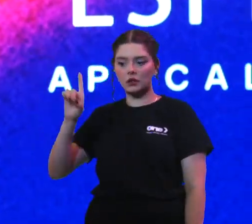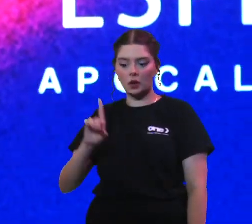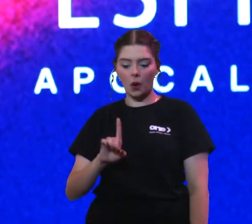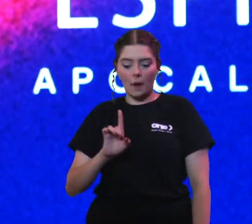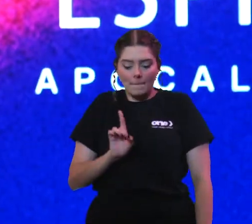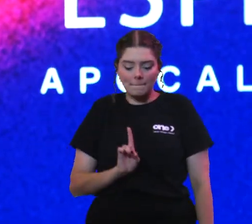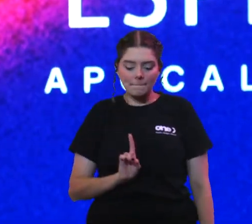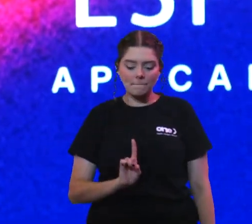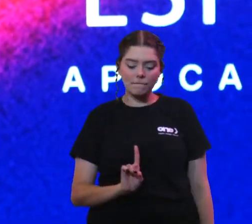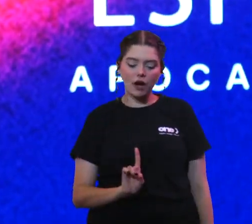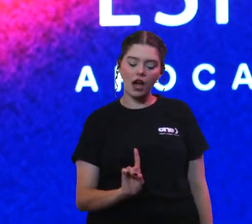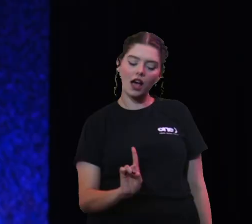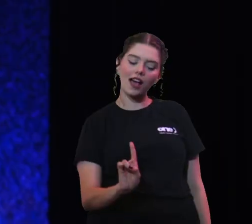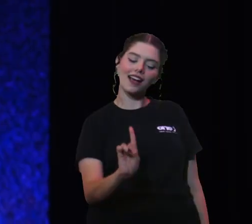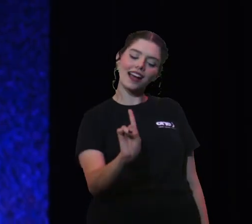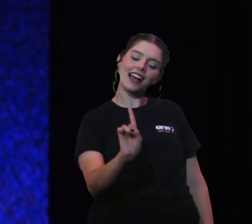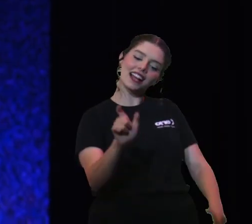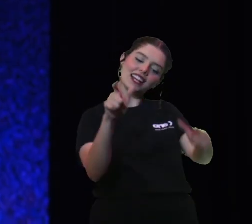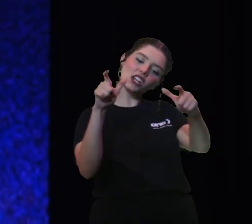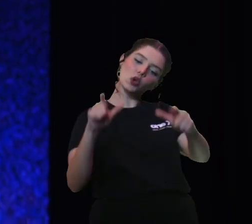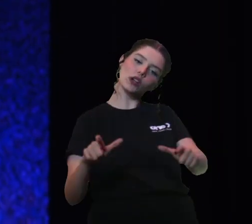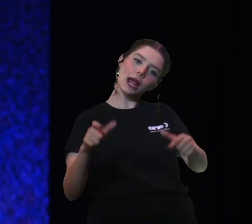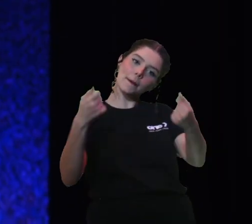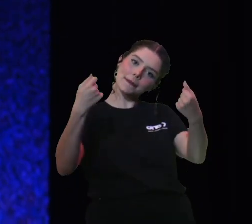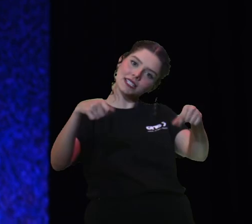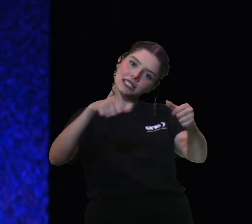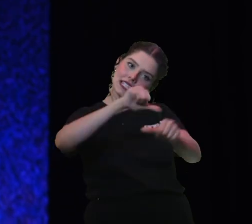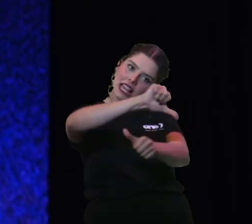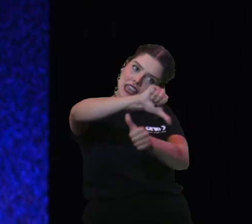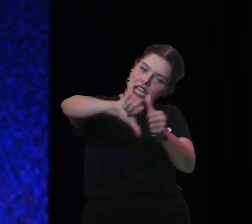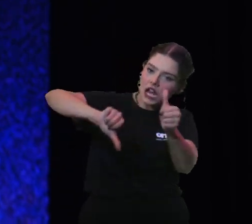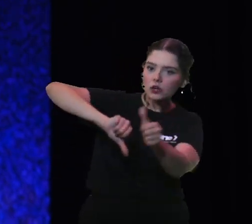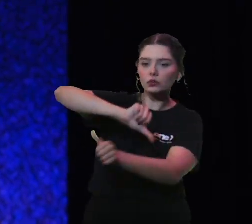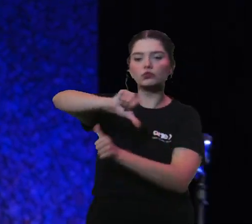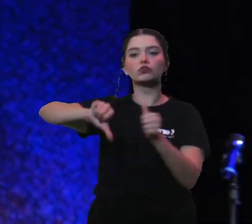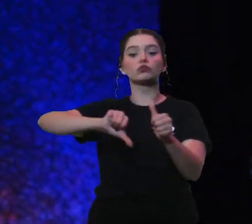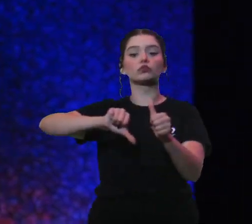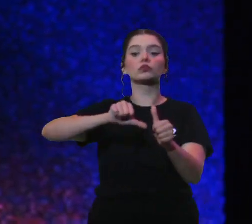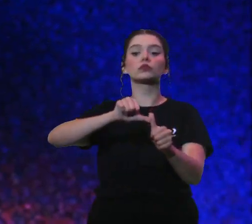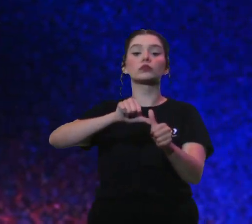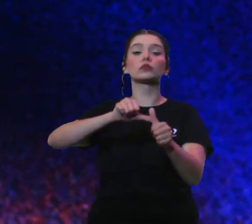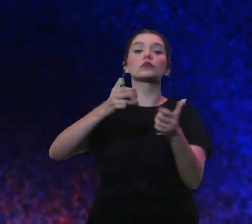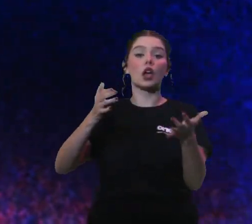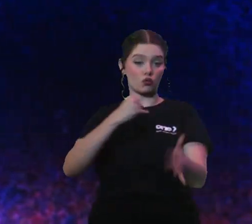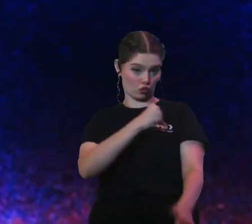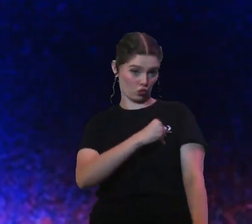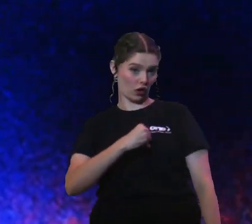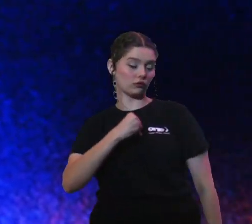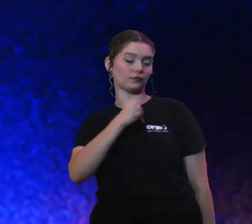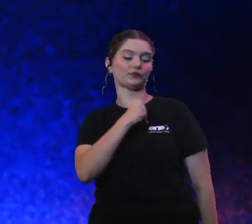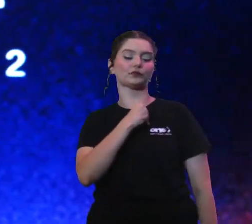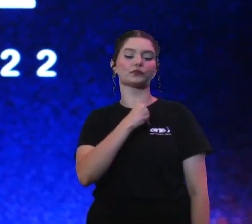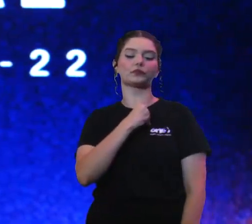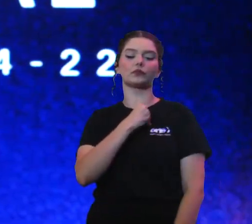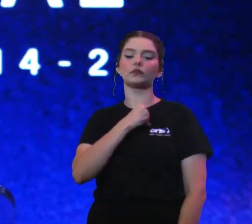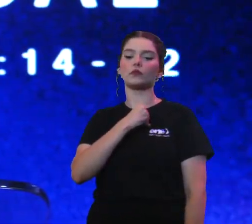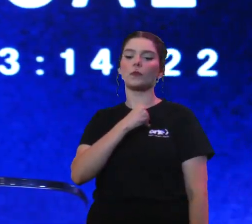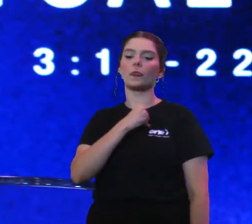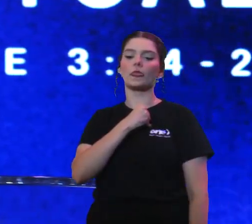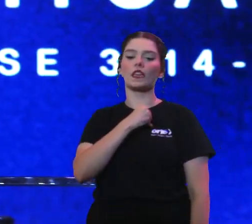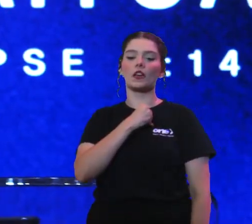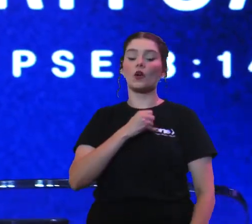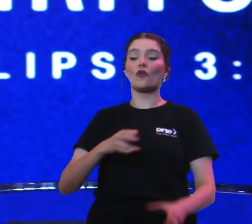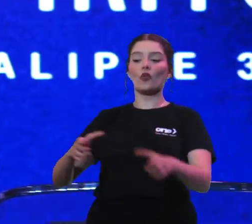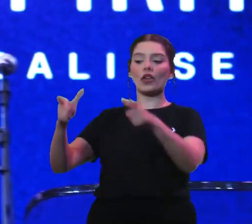a realidade daquele lugar tem a tendência a ser transformada. Por exemplo, João foi enviado por exílio na ilha